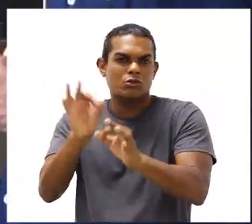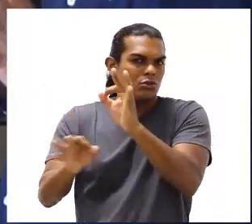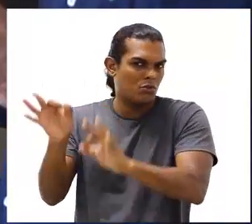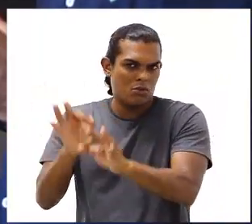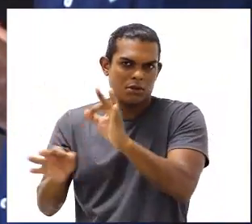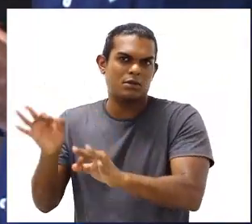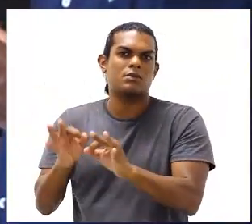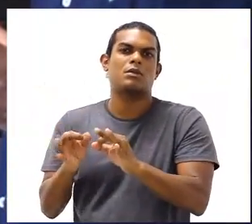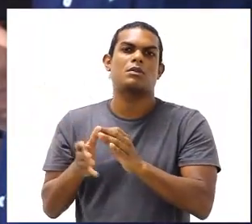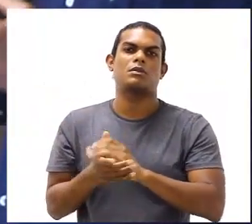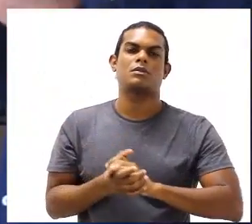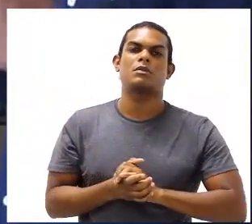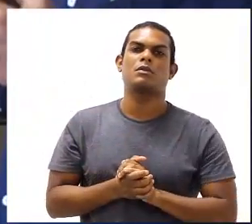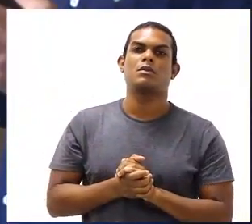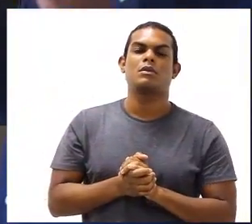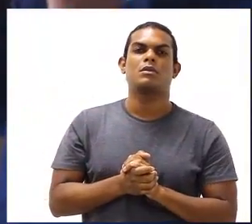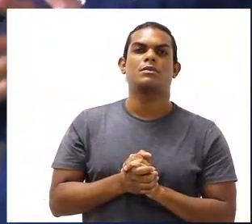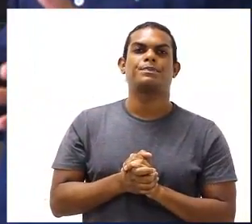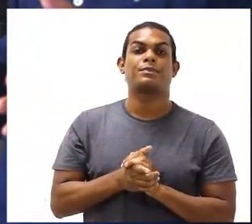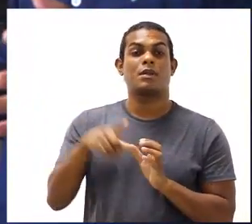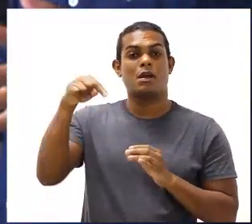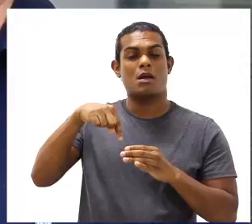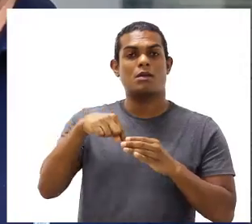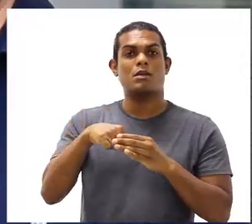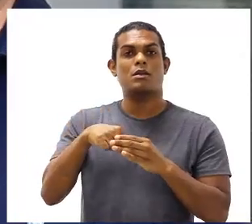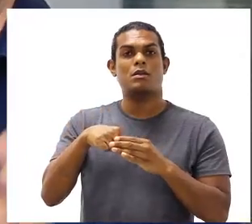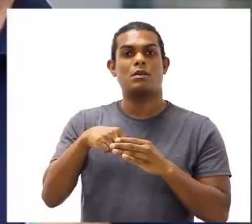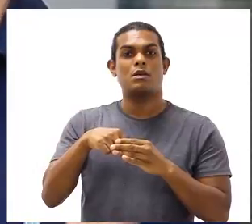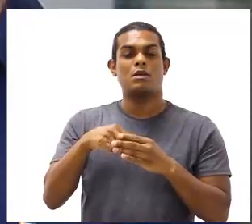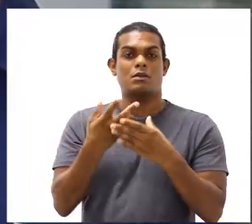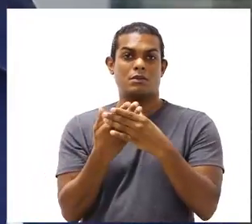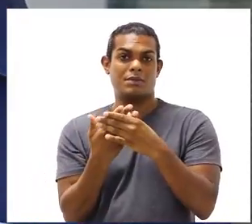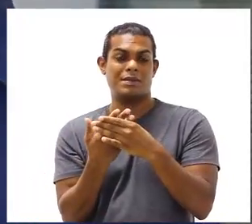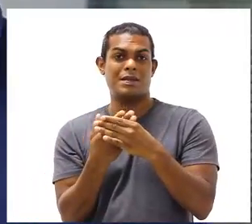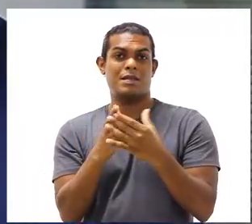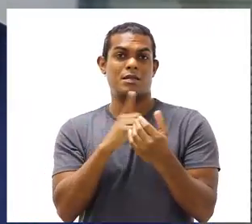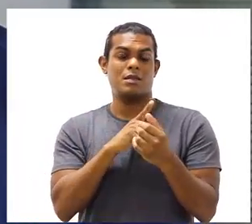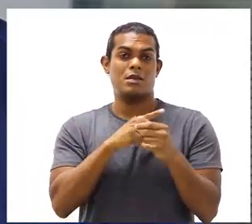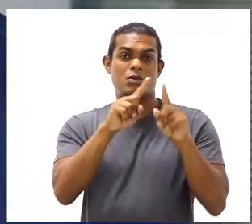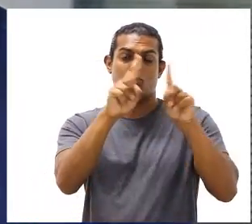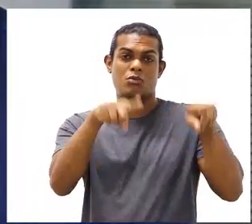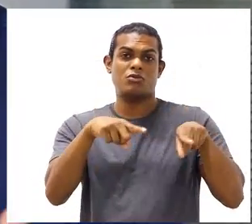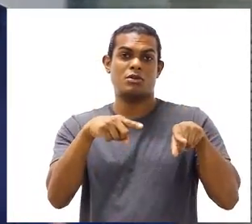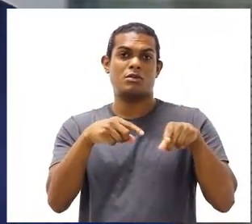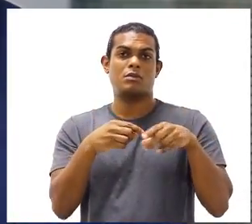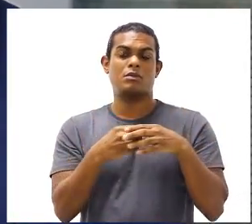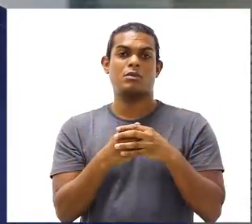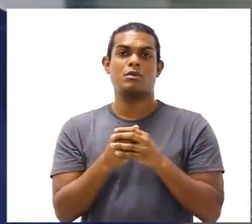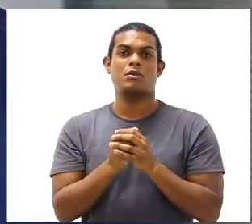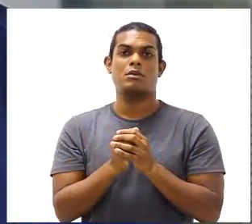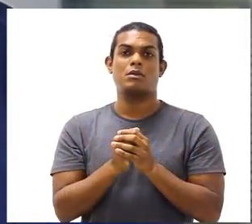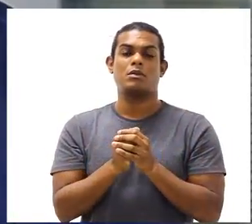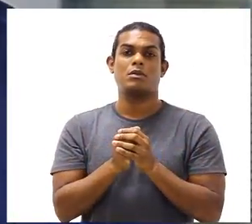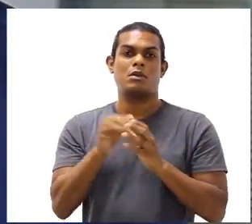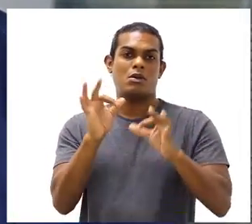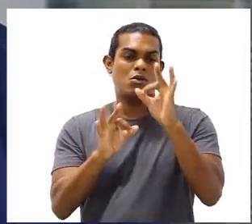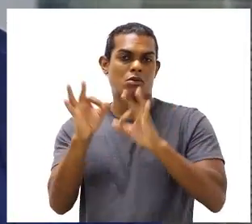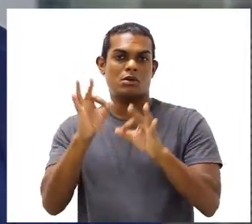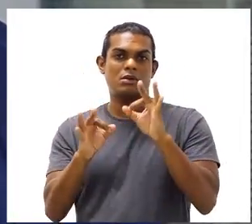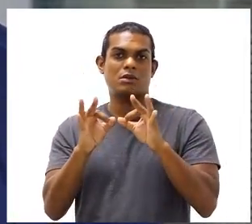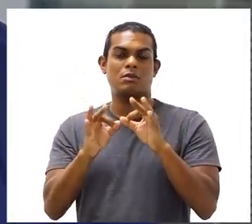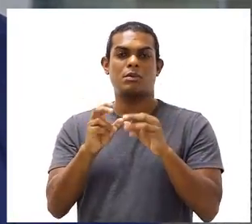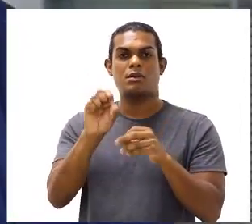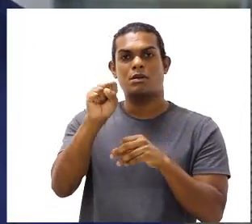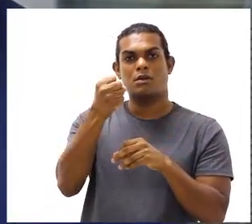Exatamente. Né, por exemplo, a gente tem um câmbio. projeto fantástico, que a gente está falando de biblioteca, nós temos um projeto fantástico aqui na UFPR, que é coordenado pela Suzy Mary, que é uma